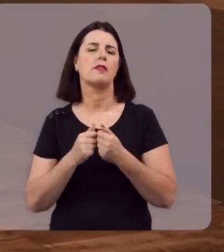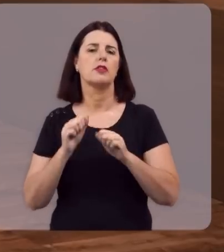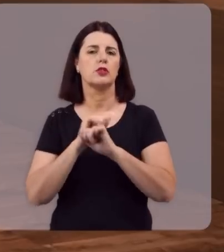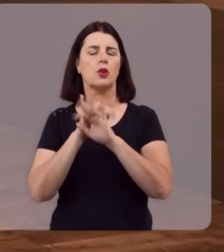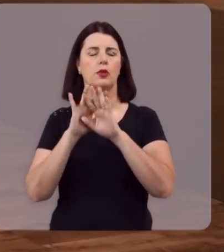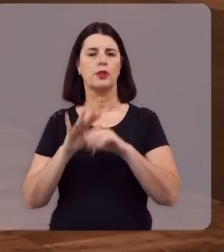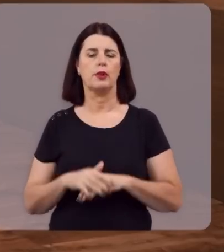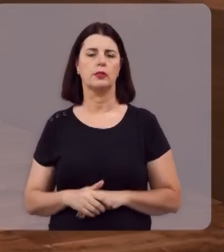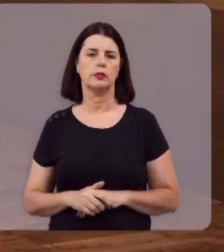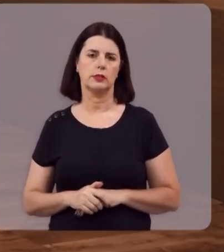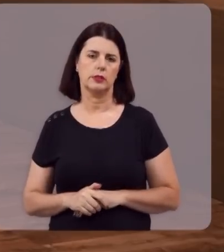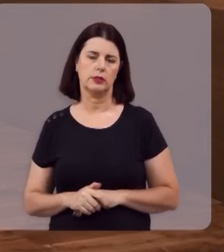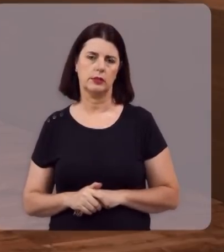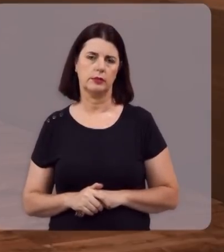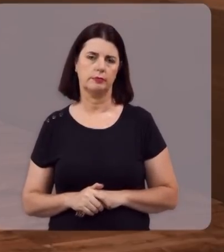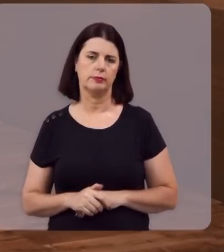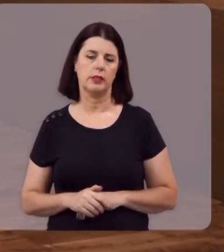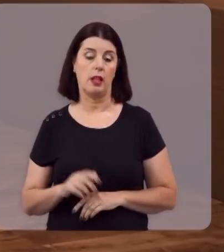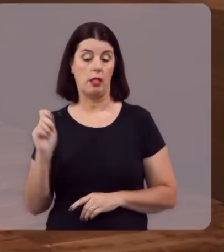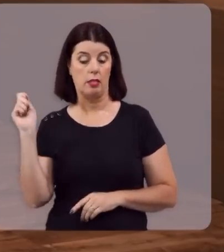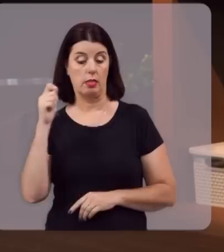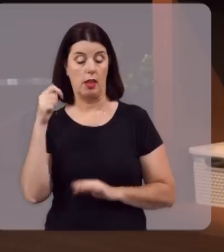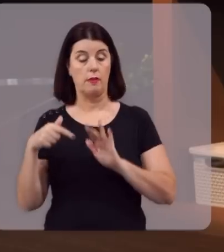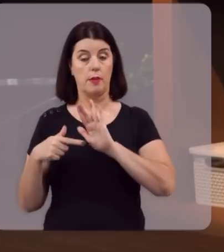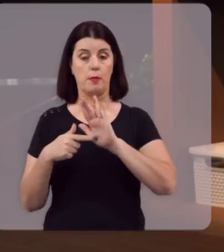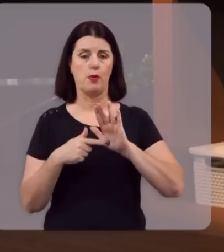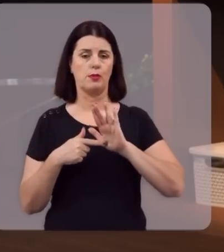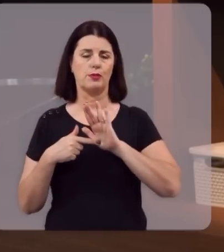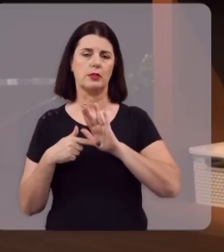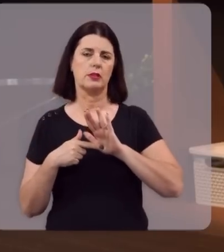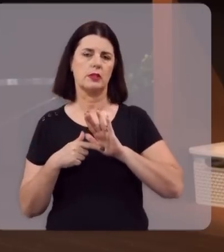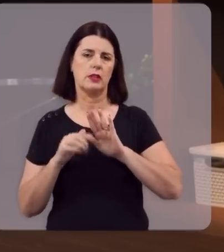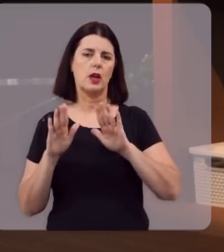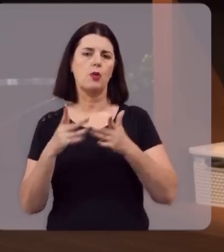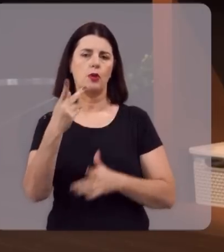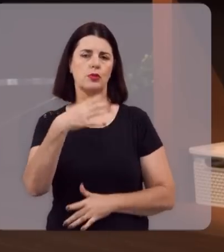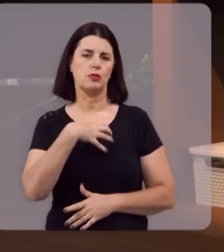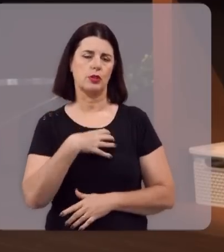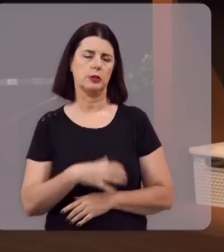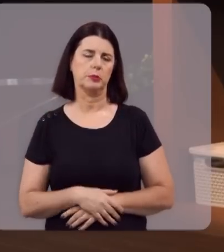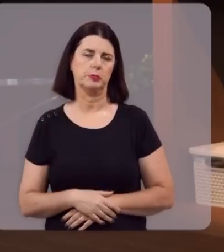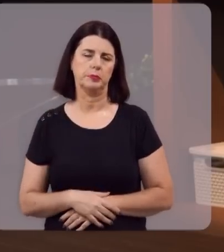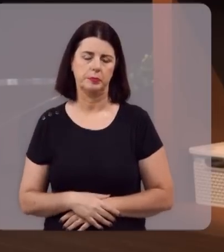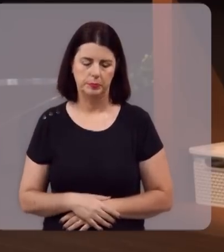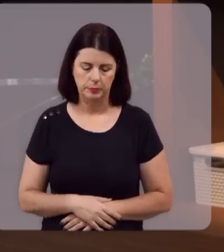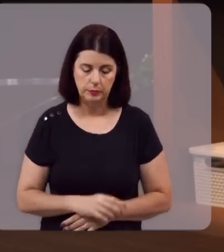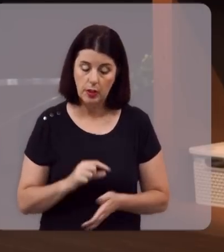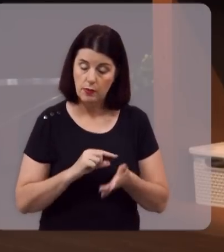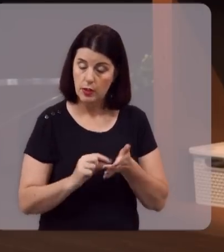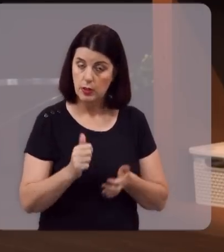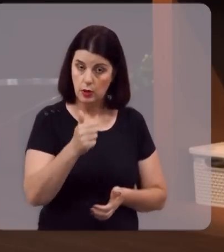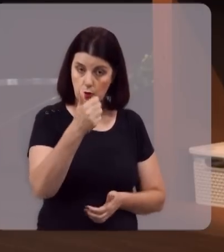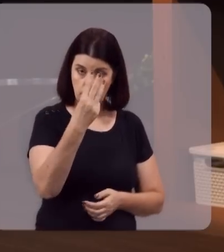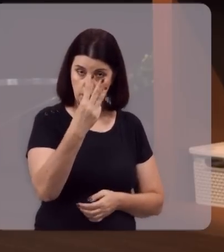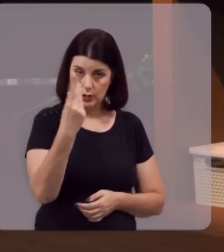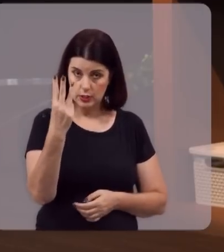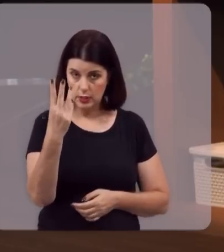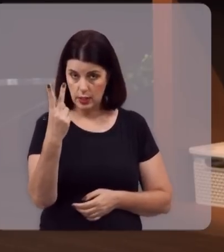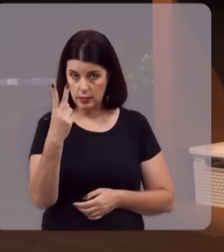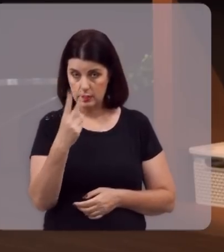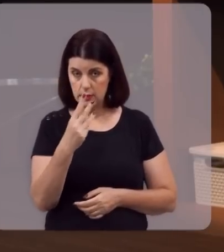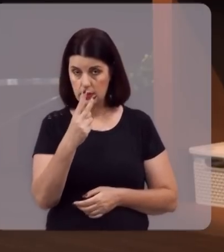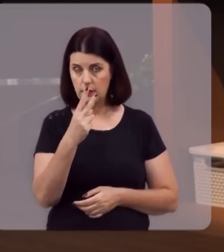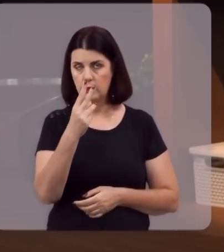Magna e gloriosa pois bem Davi vai mostrar Qual é a sua atitude no verso